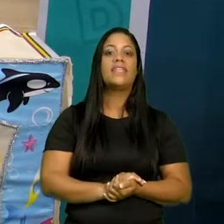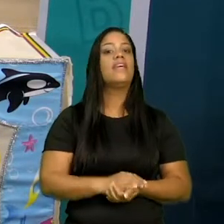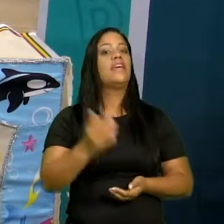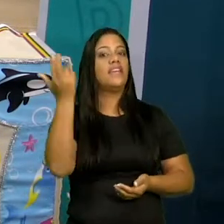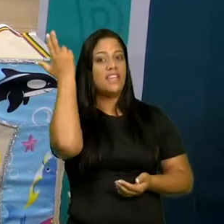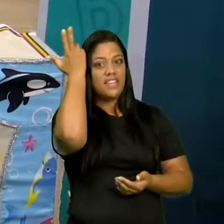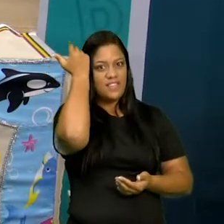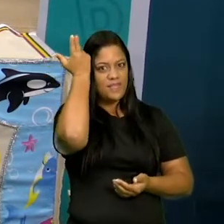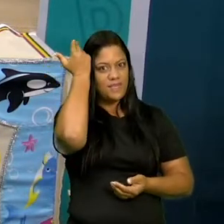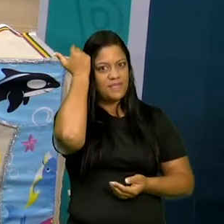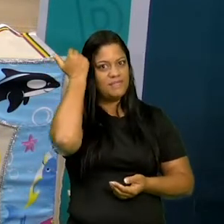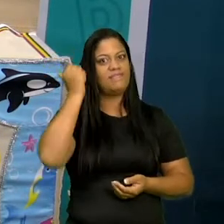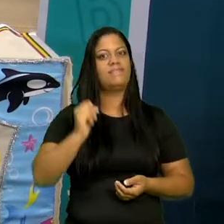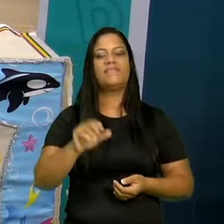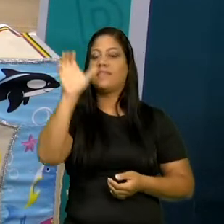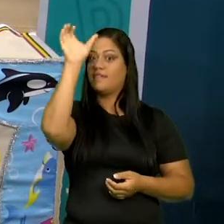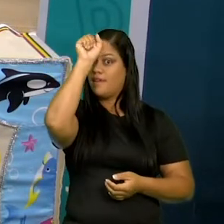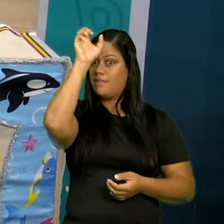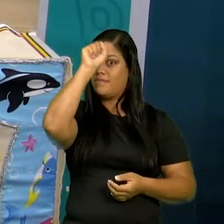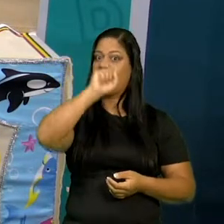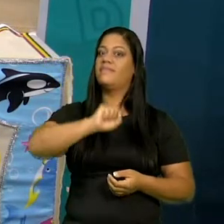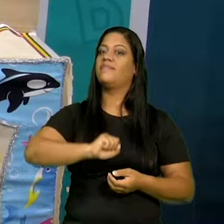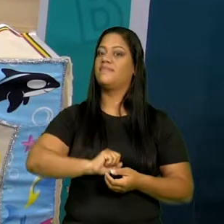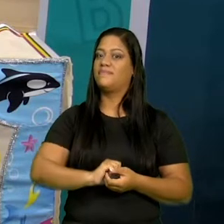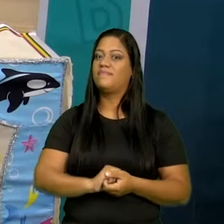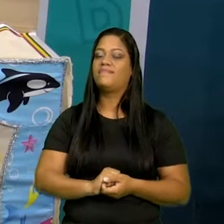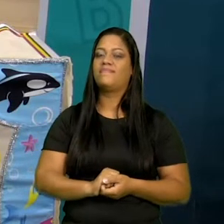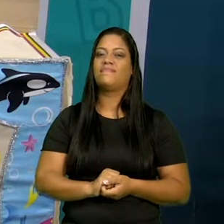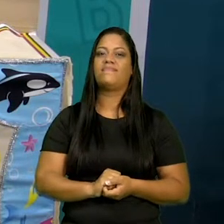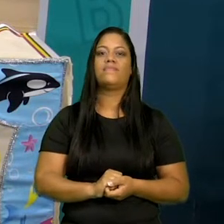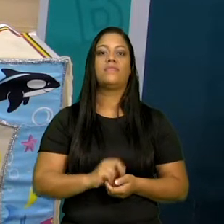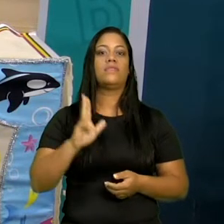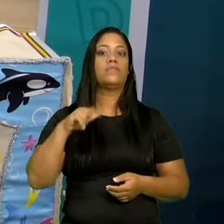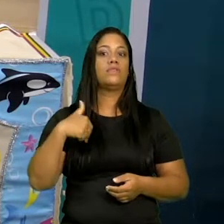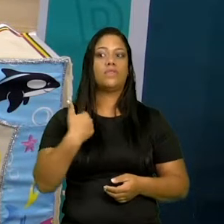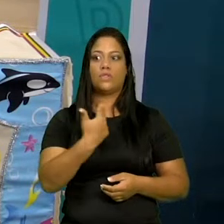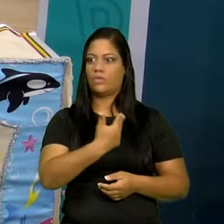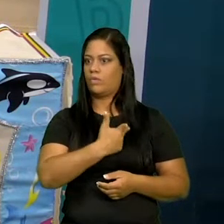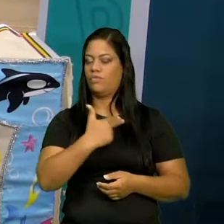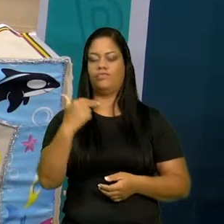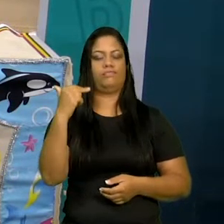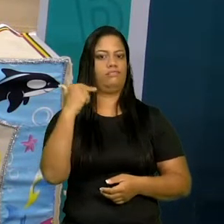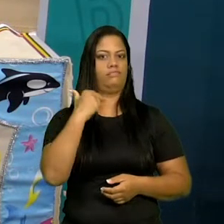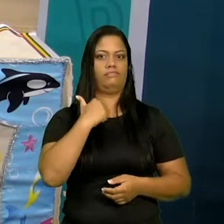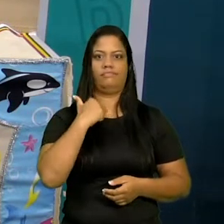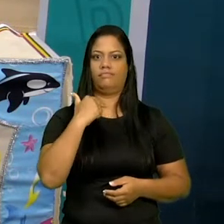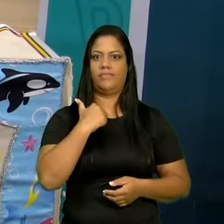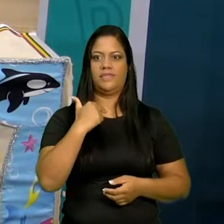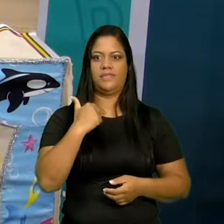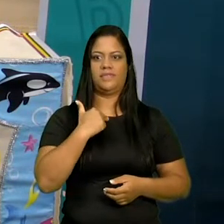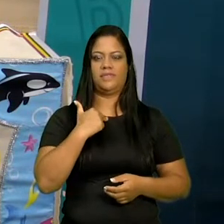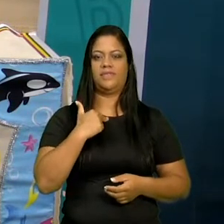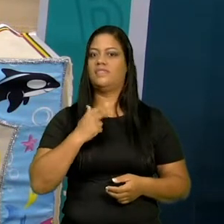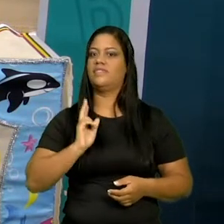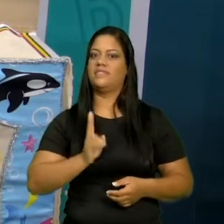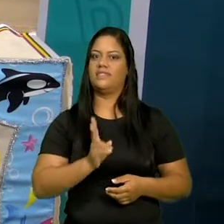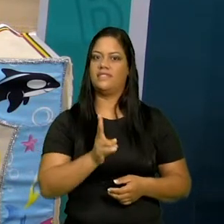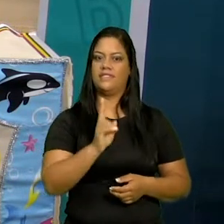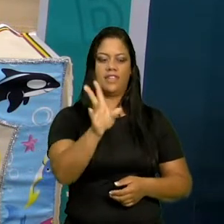lebre aprendeu que a gente não pode achar que vai vencer